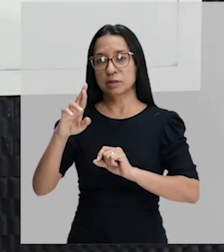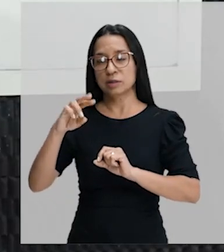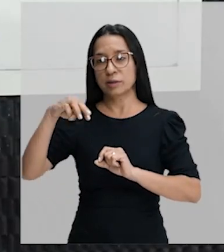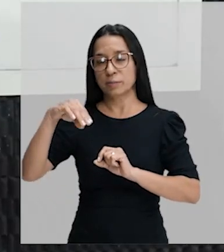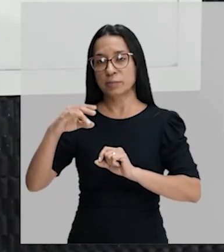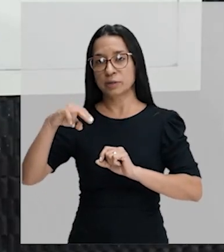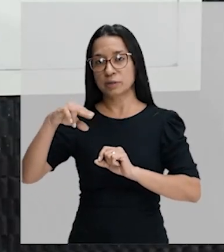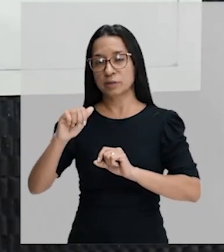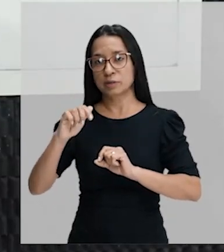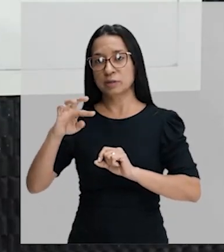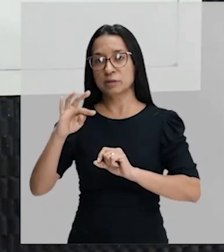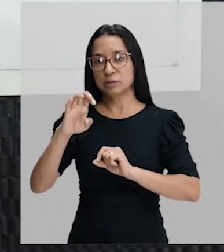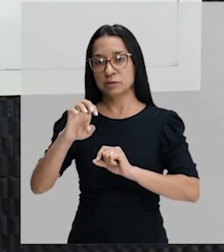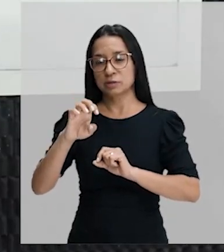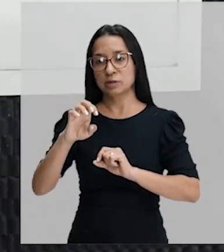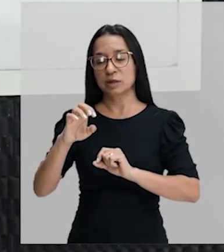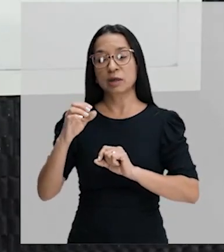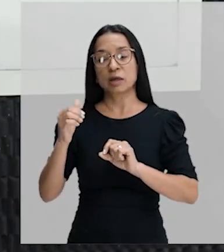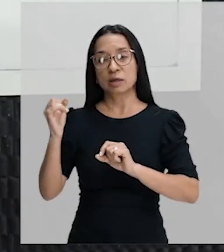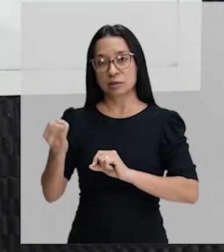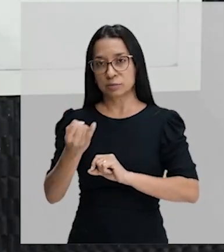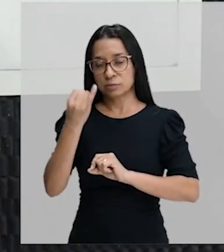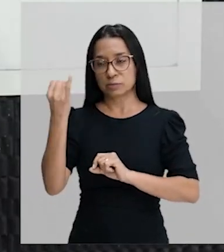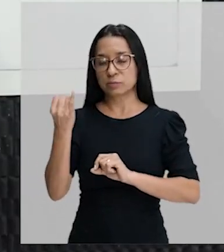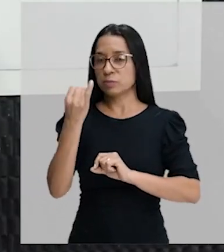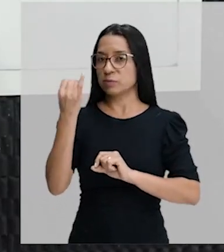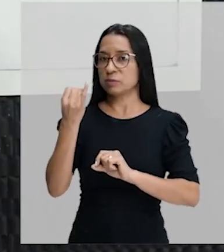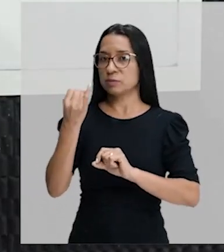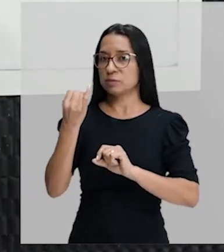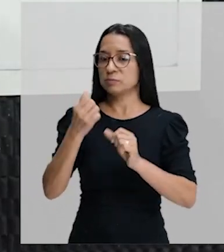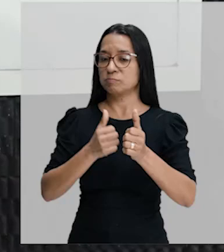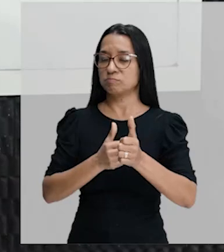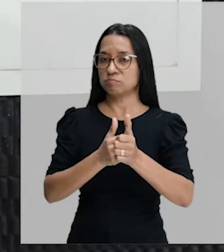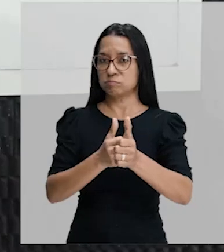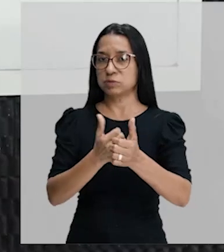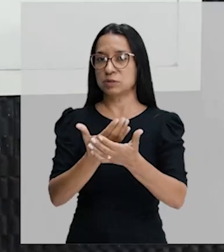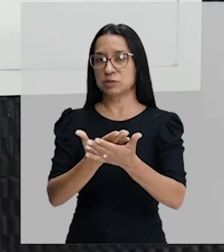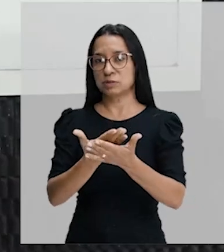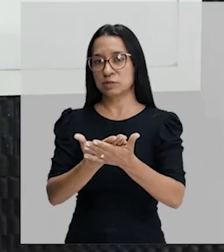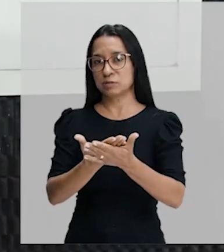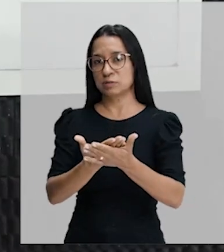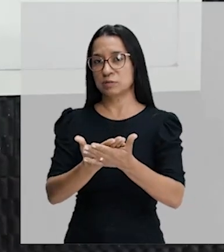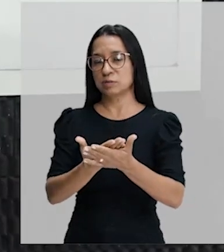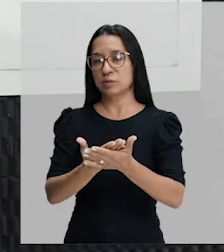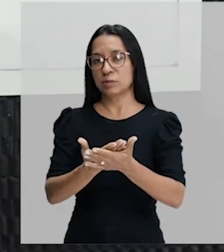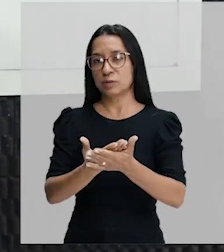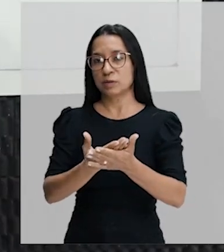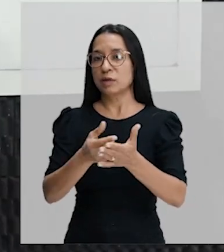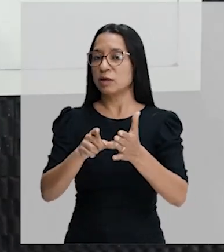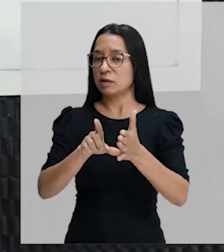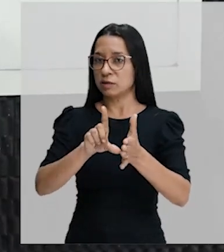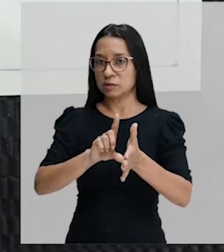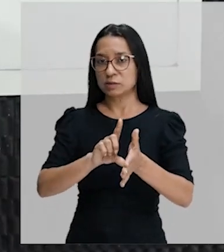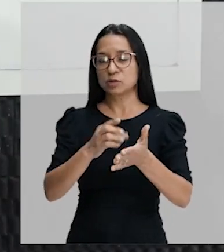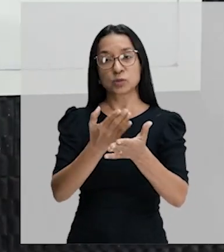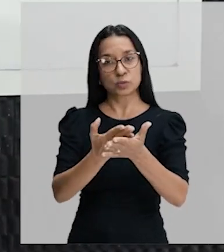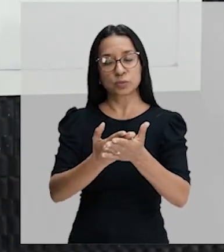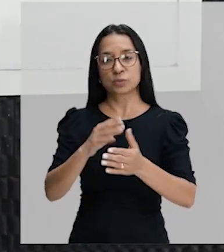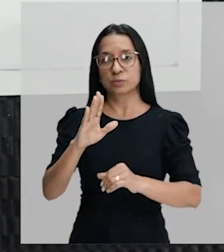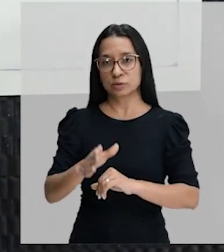insiste com vocês que é importante acompanhar as aulas. Porque a gente estudou determinante lá no capítulo anterior, né? E agora a gente